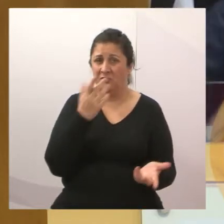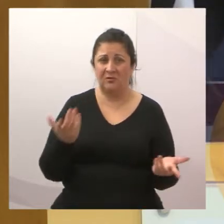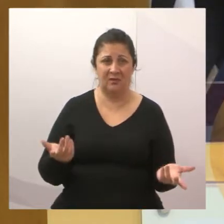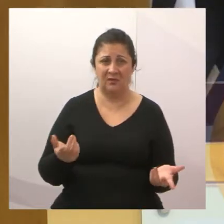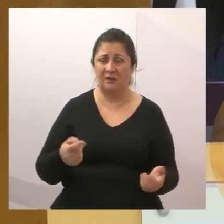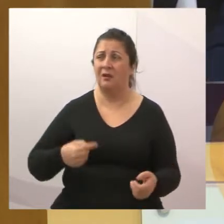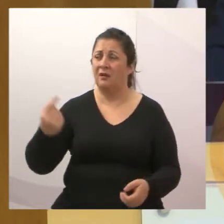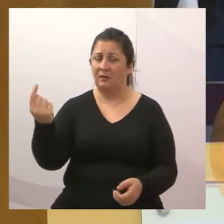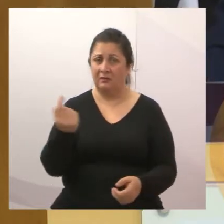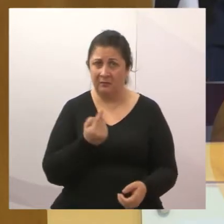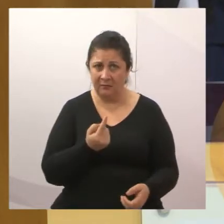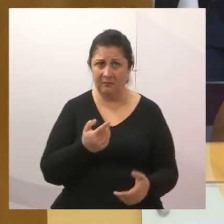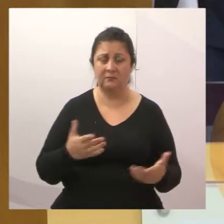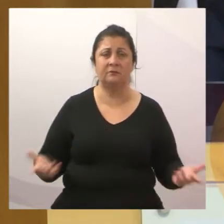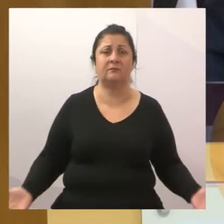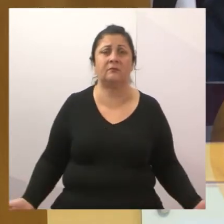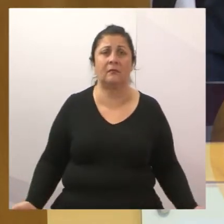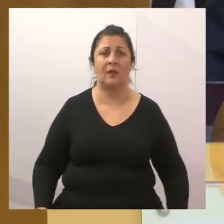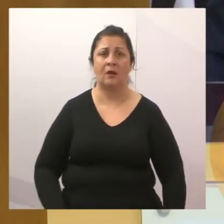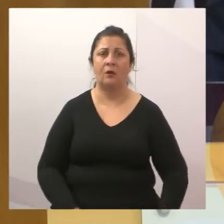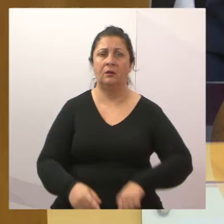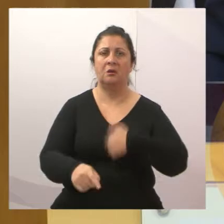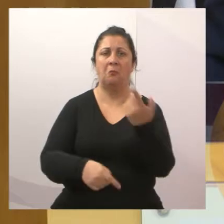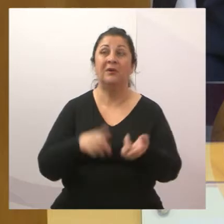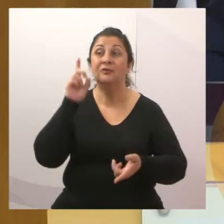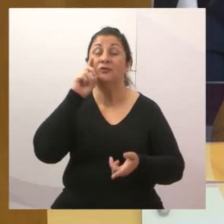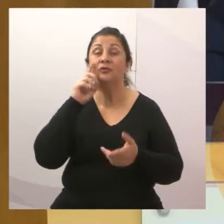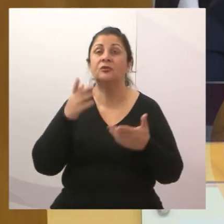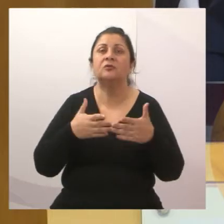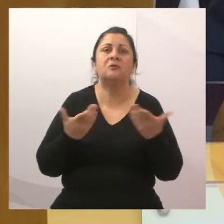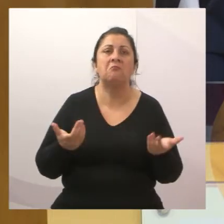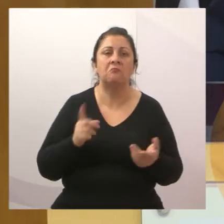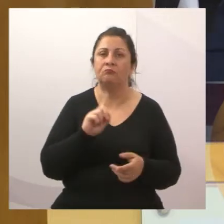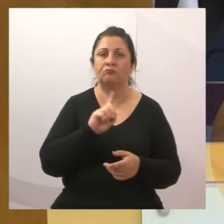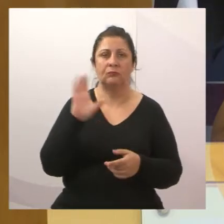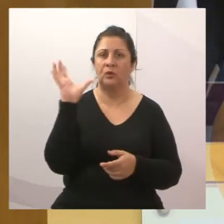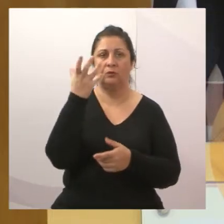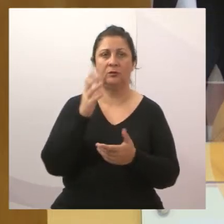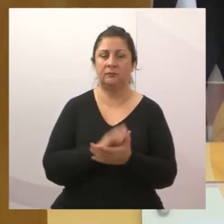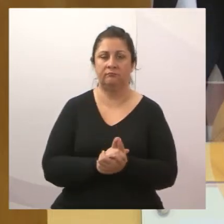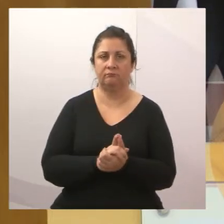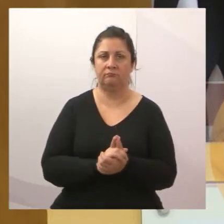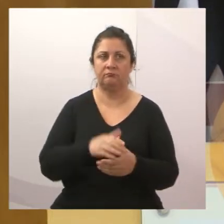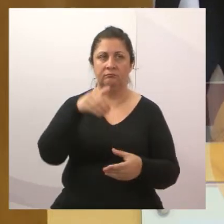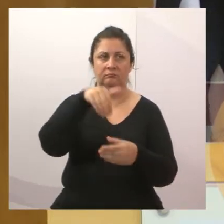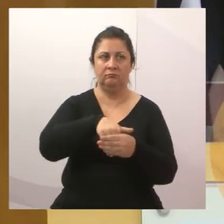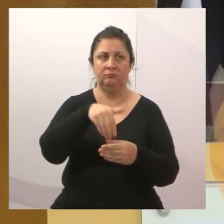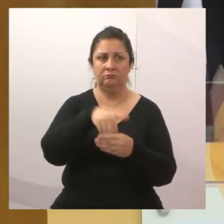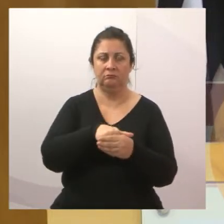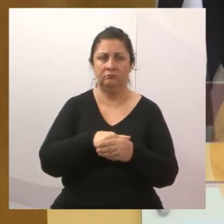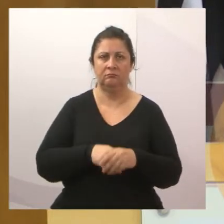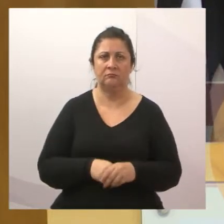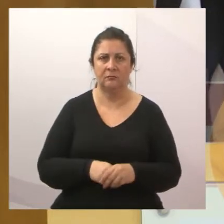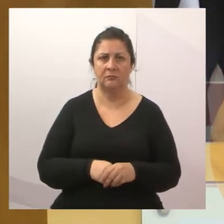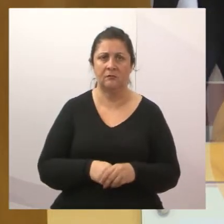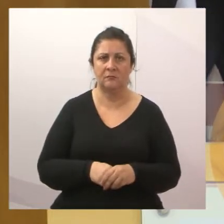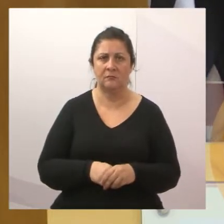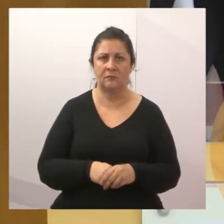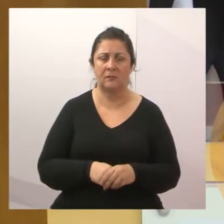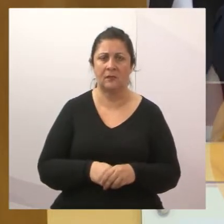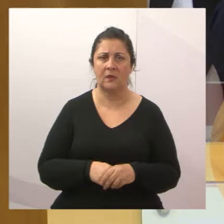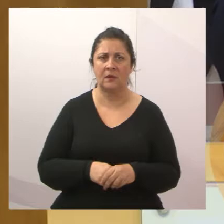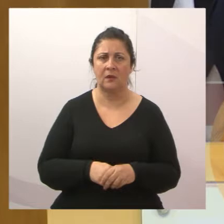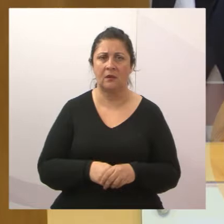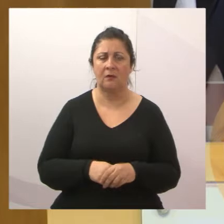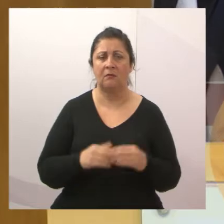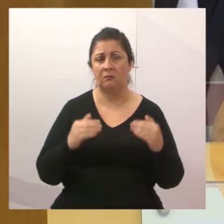de uma cidade, mas que quando vai para o dia a dia, não acontece. Então o meu voto aqui, ele vai ser